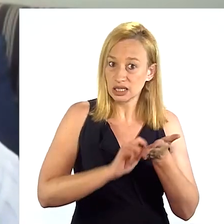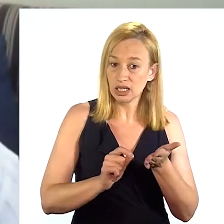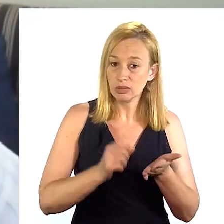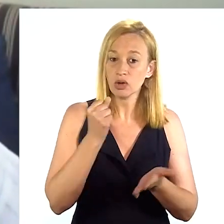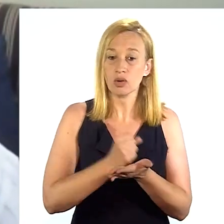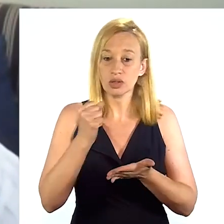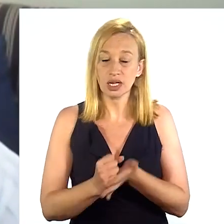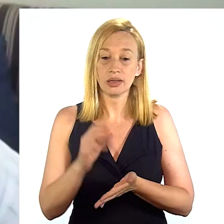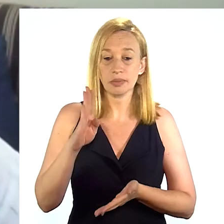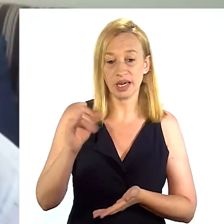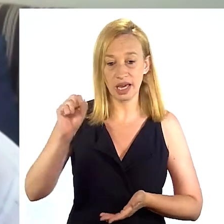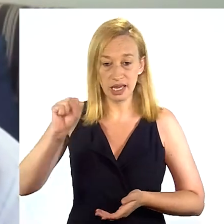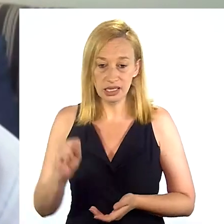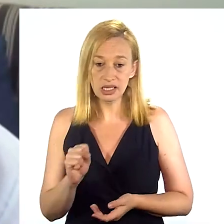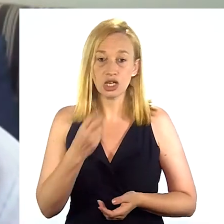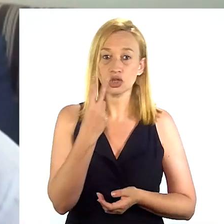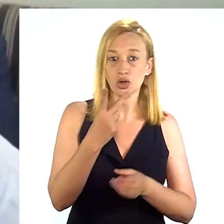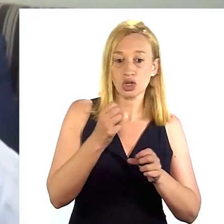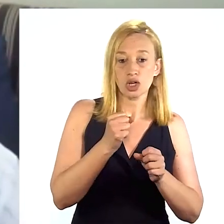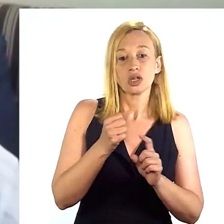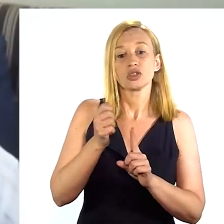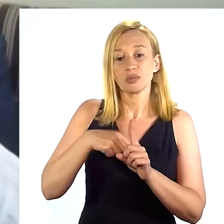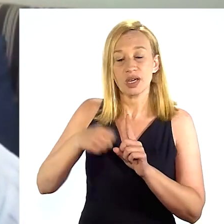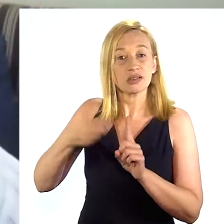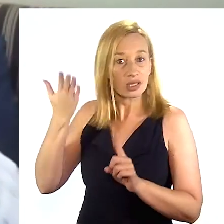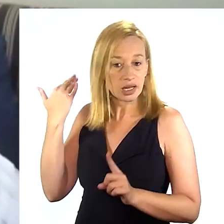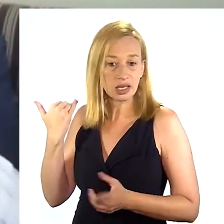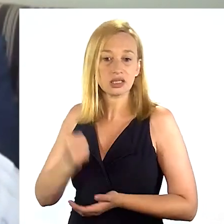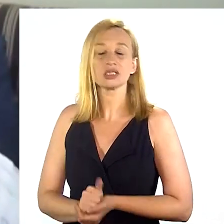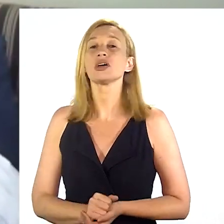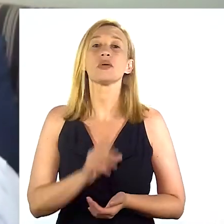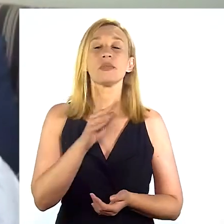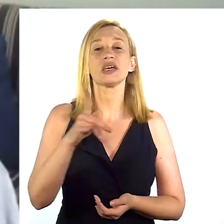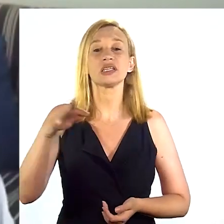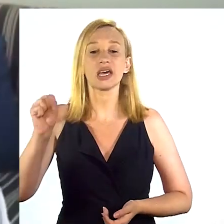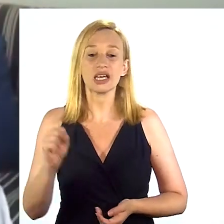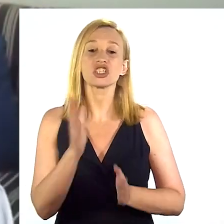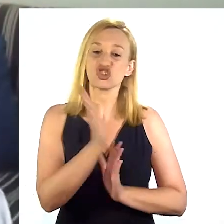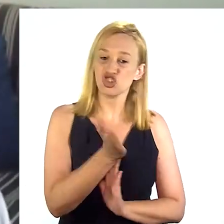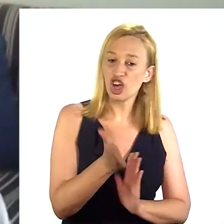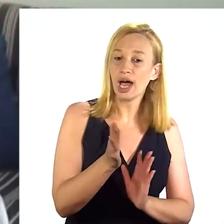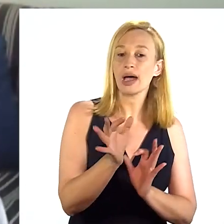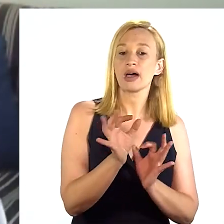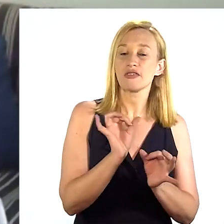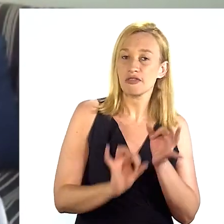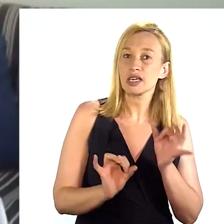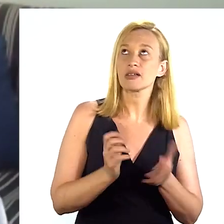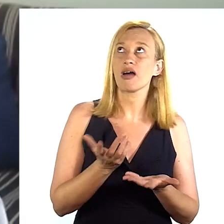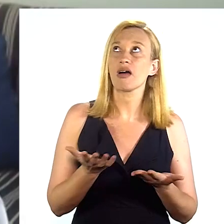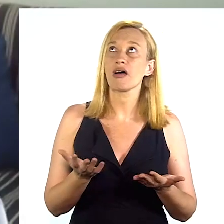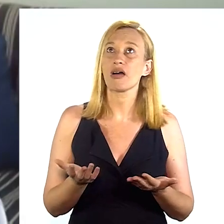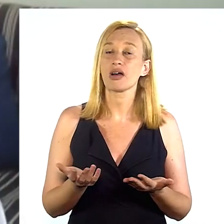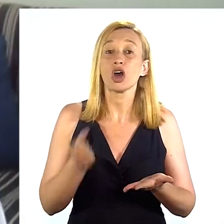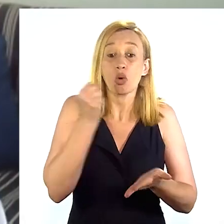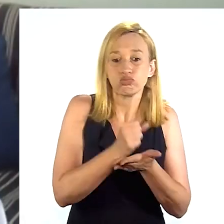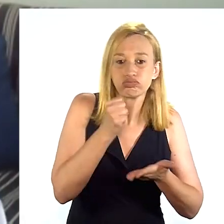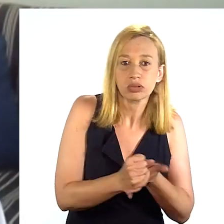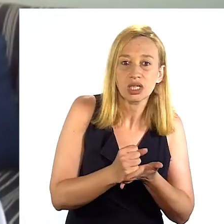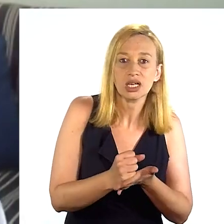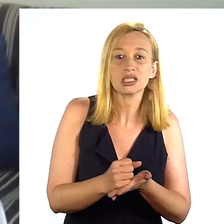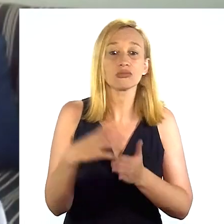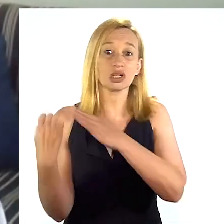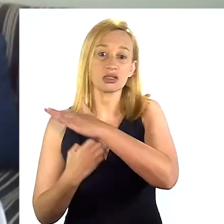assinamos um contrato com o BNDES há cerca de 2 meses atrás, e o BNDES já fez